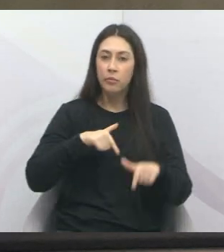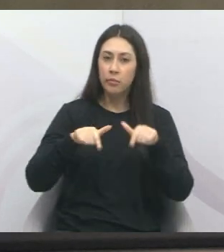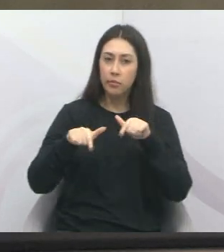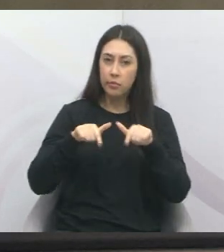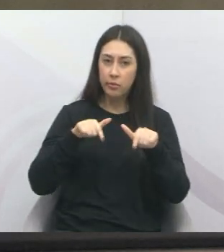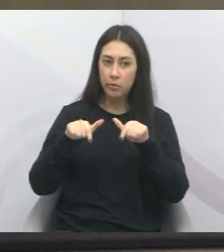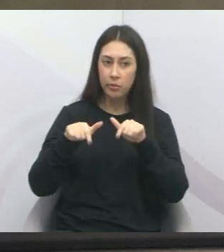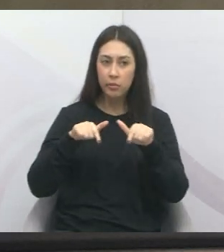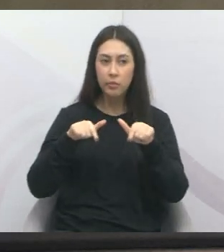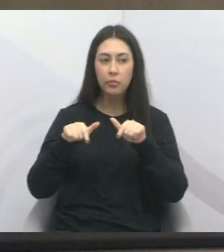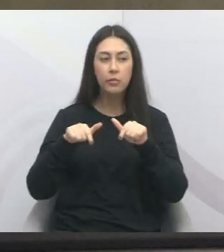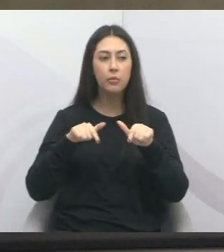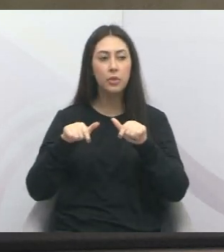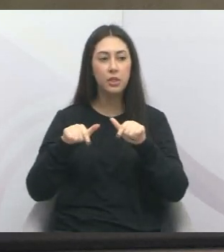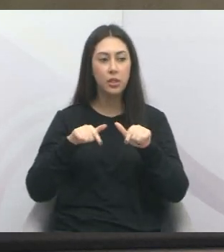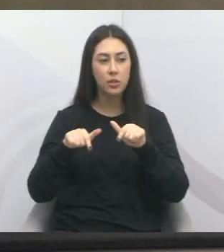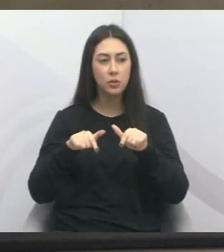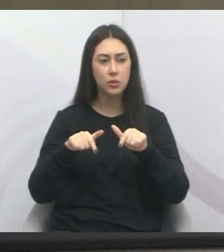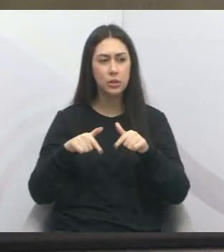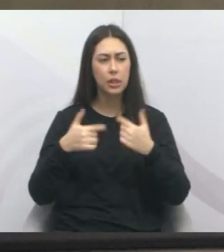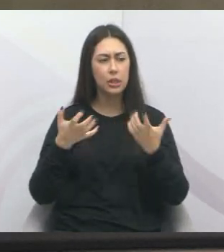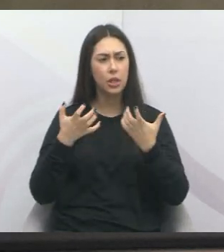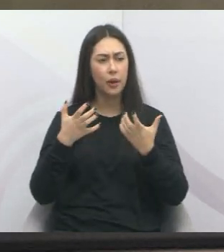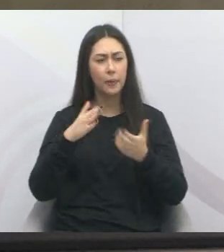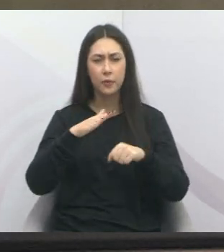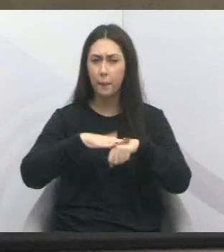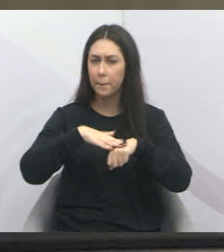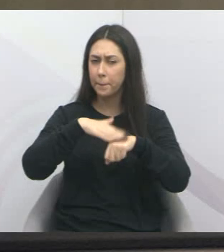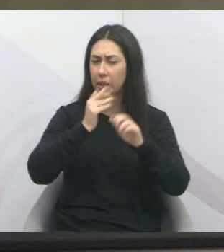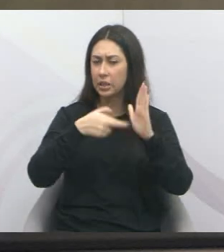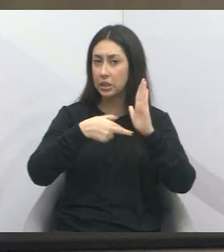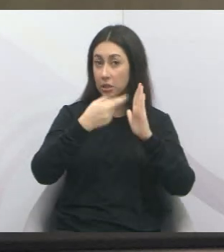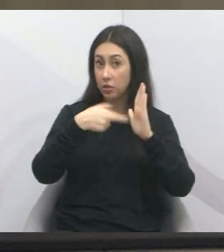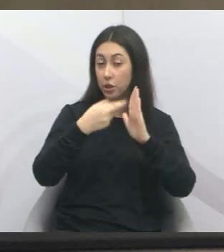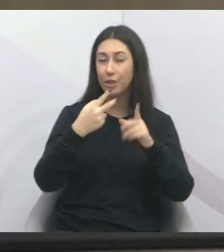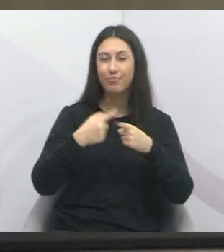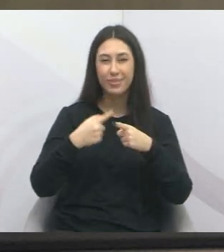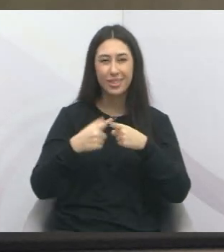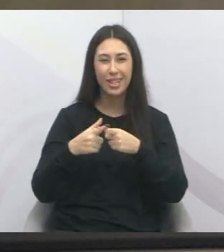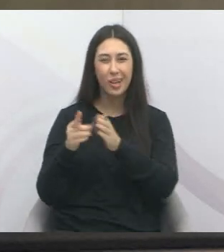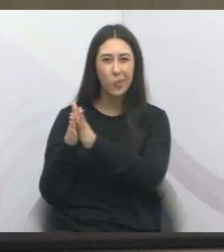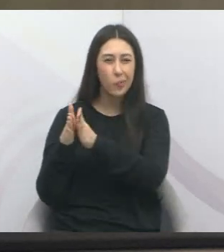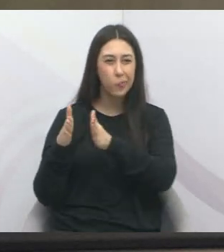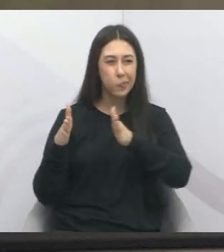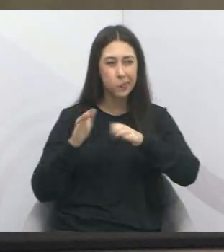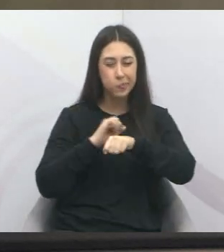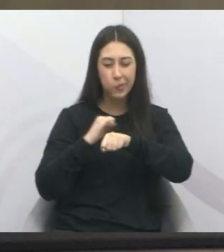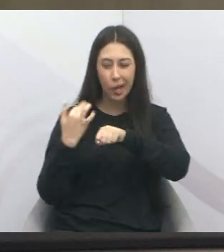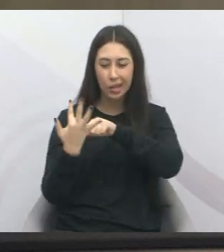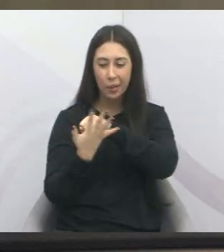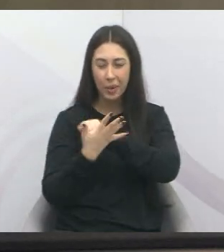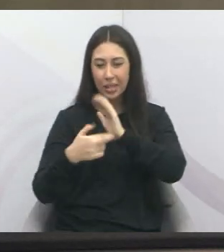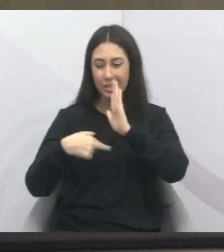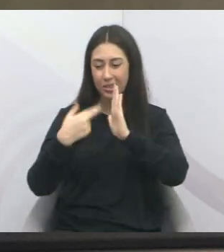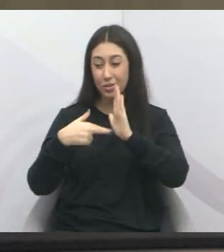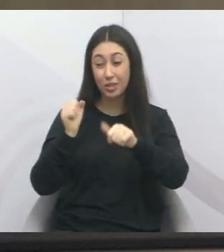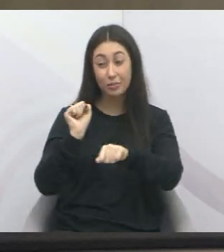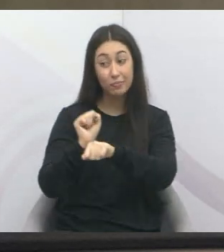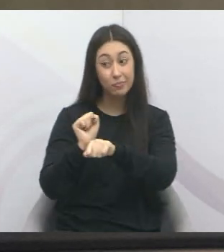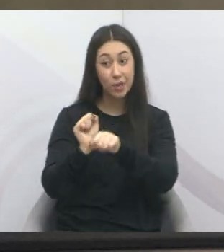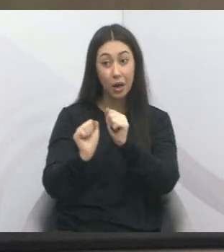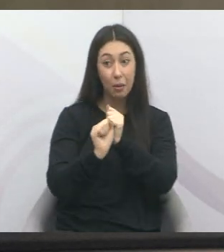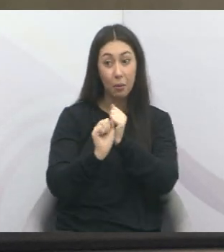cima de aumentar o número de cirurgias, porque com a pandemia ficou bem parada essa